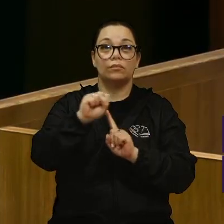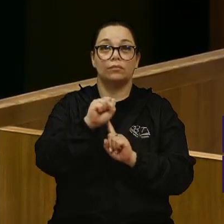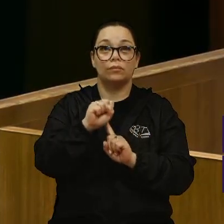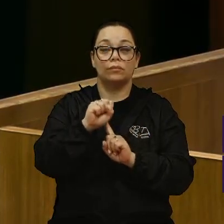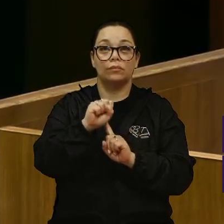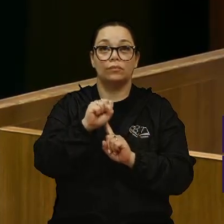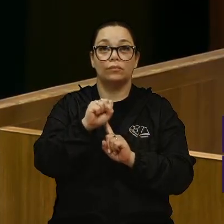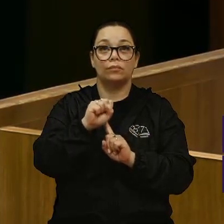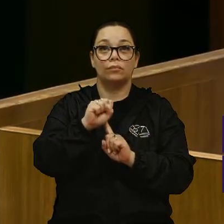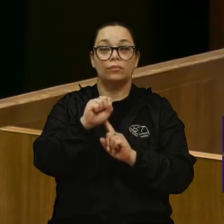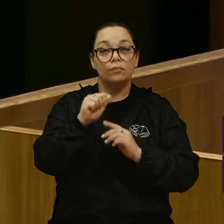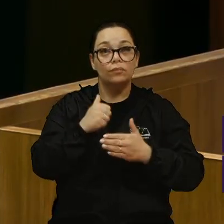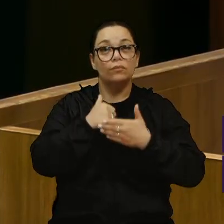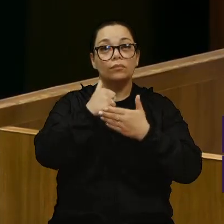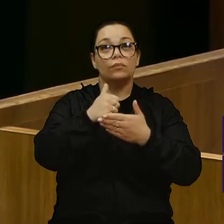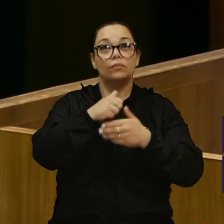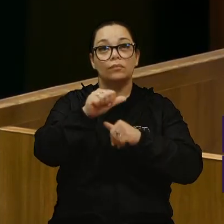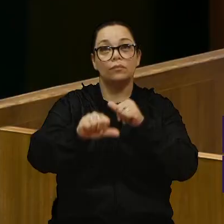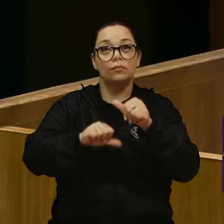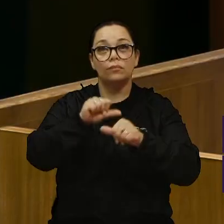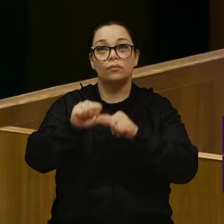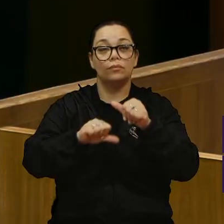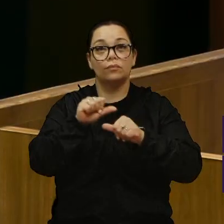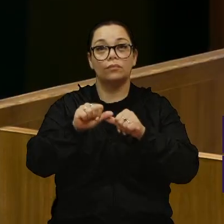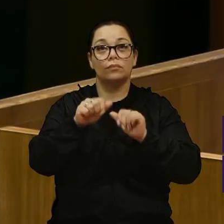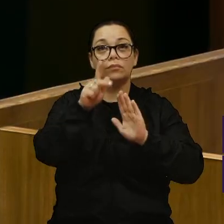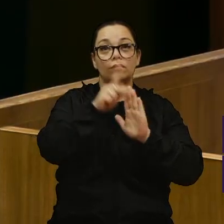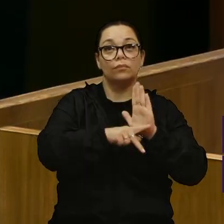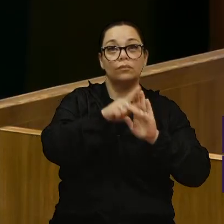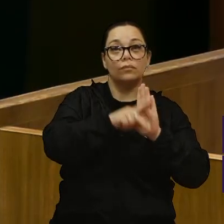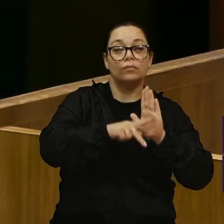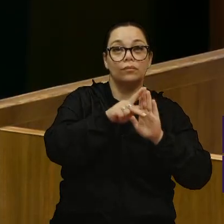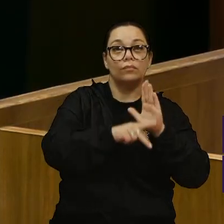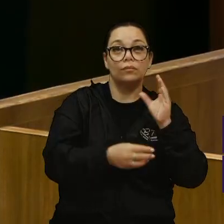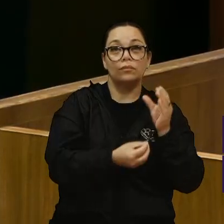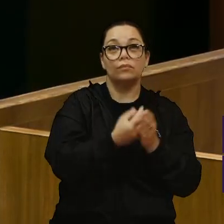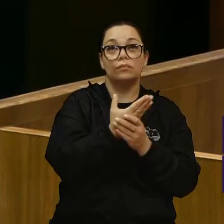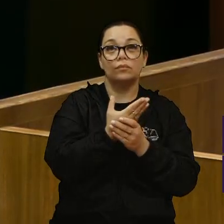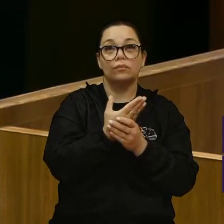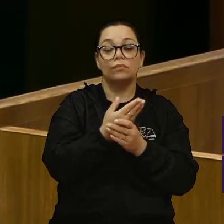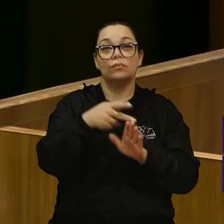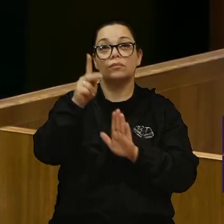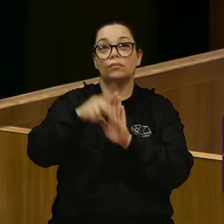com apoio para transformar inquietações em projetos e projetos em